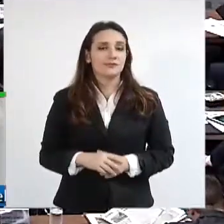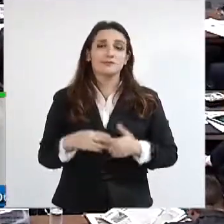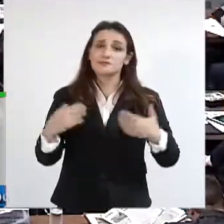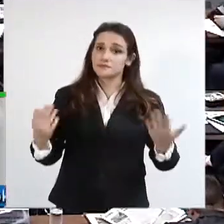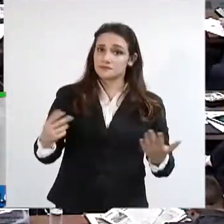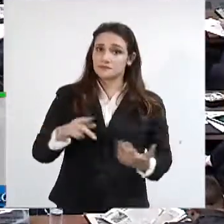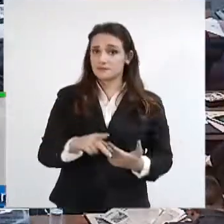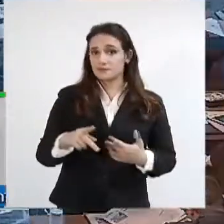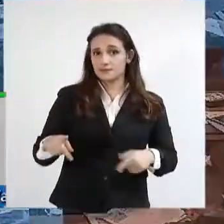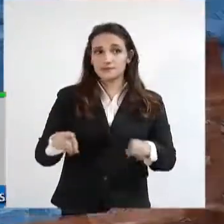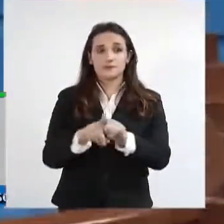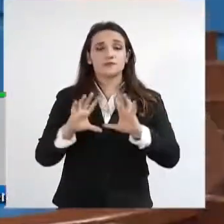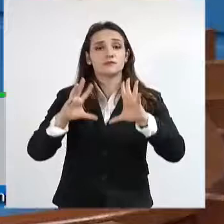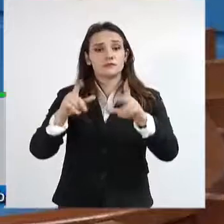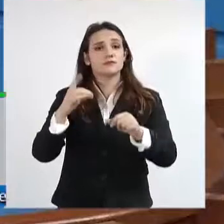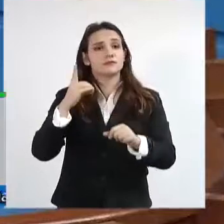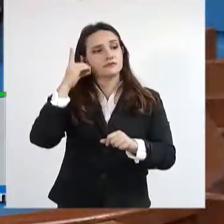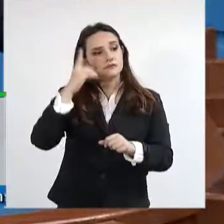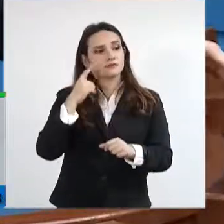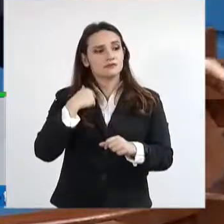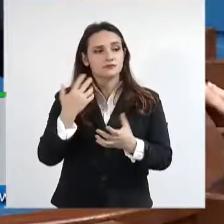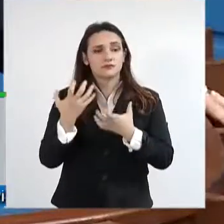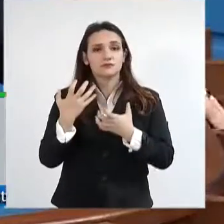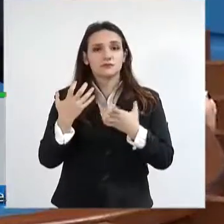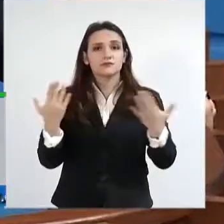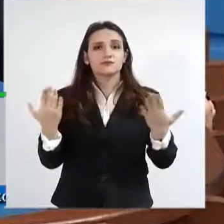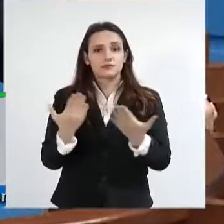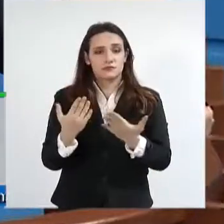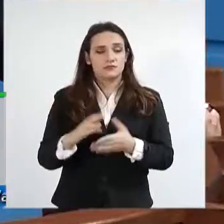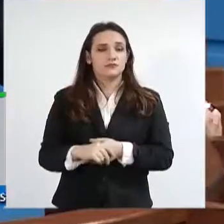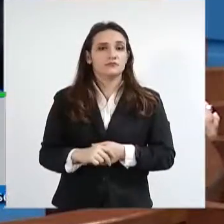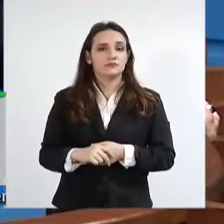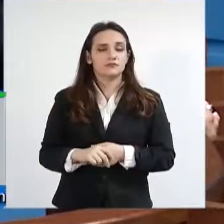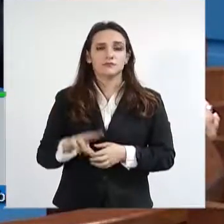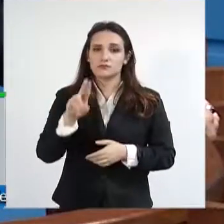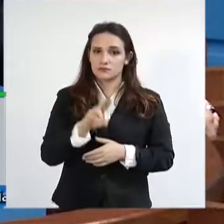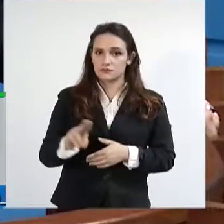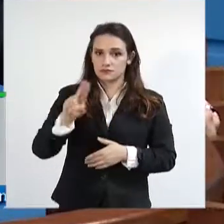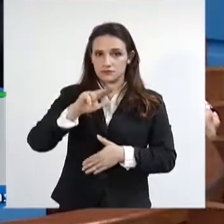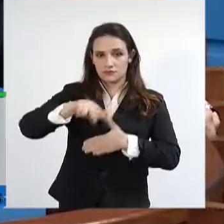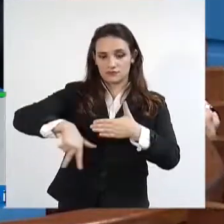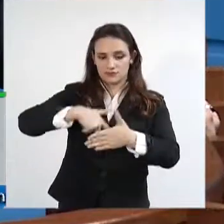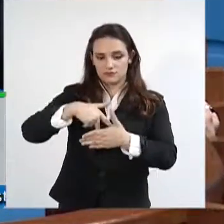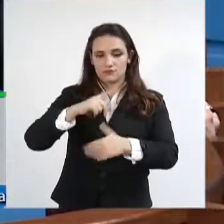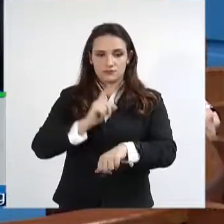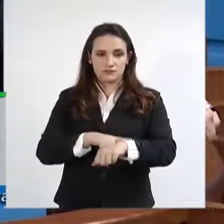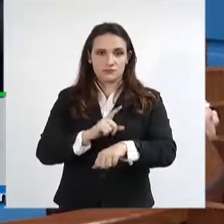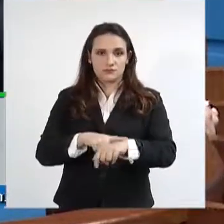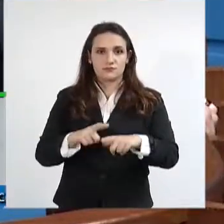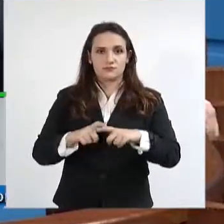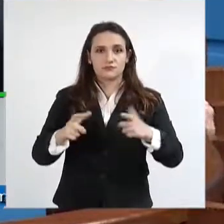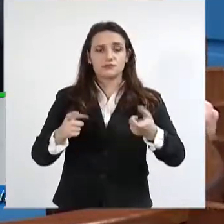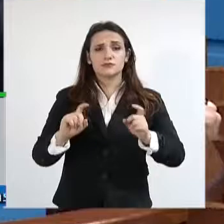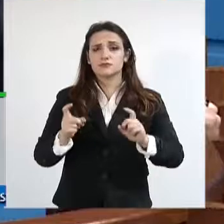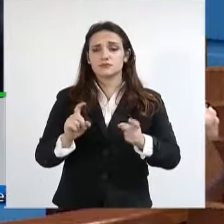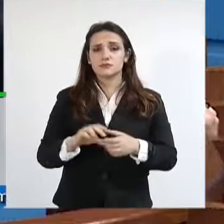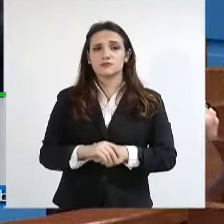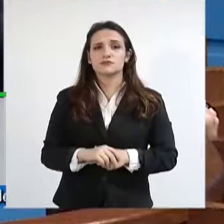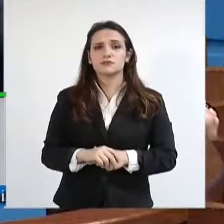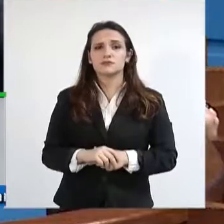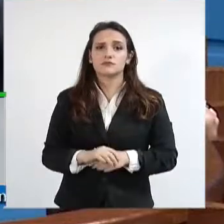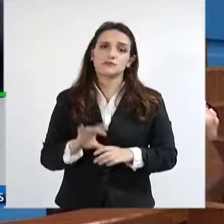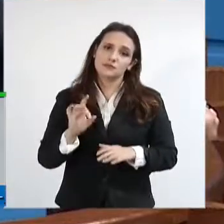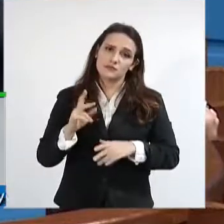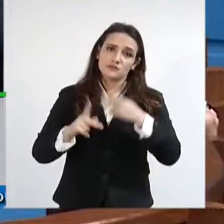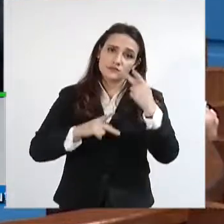Senhor presidente, senhores deputados, eu gostaria de utilizar do tempo do grande expediente